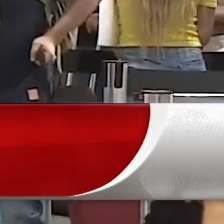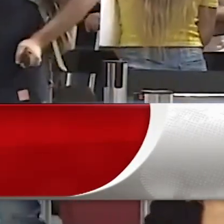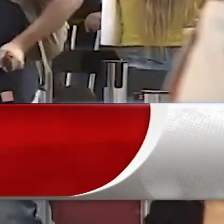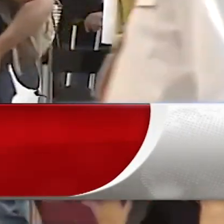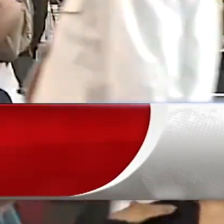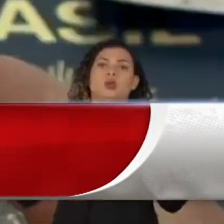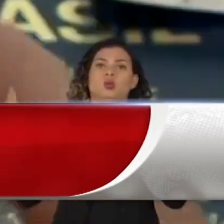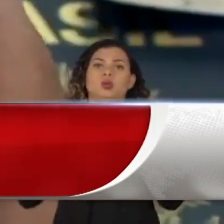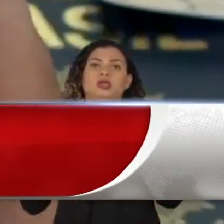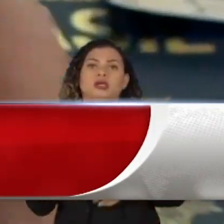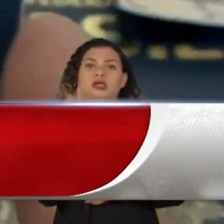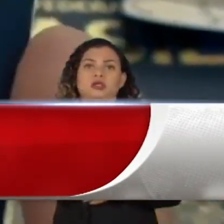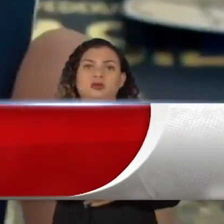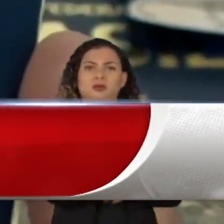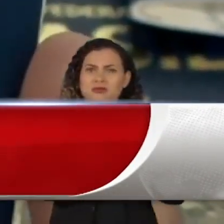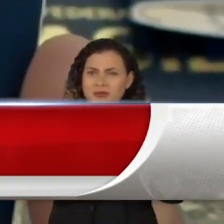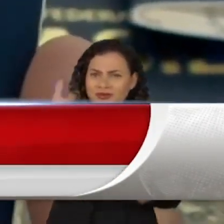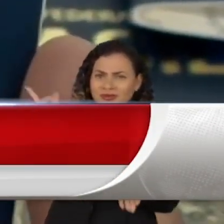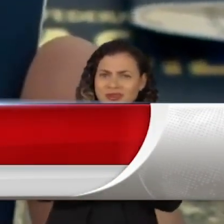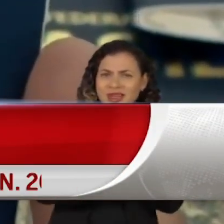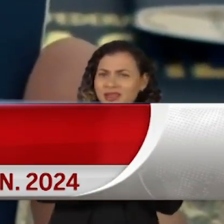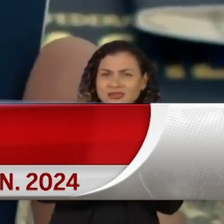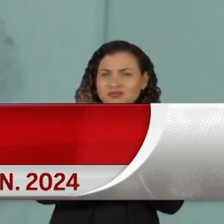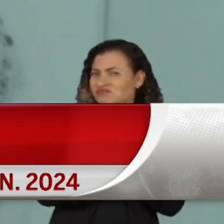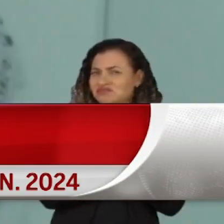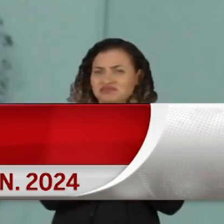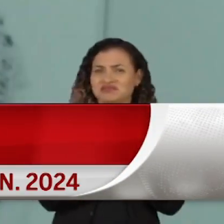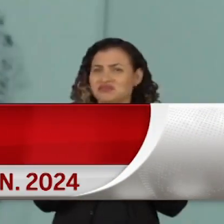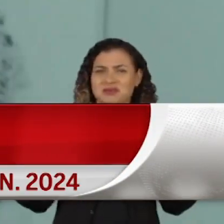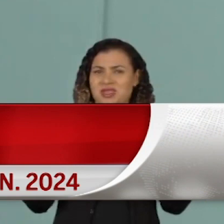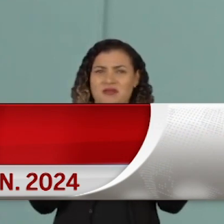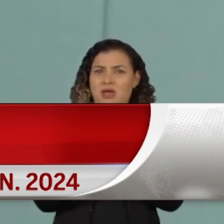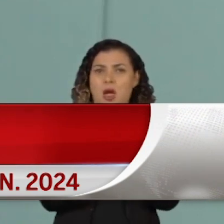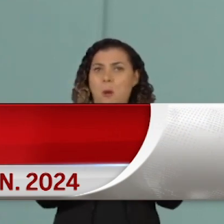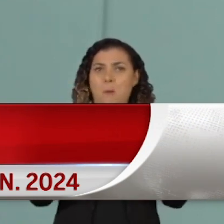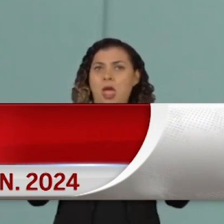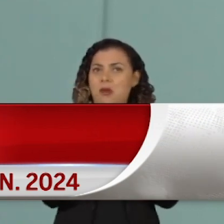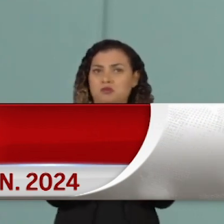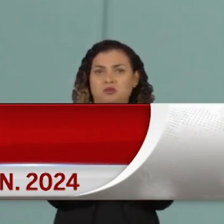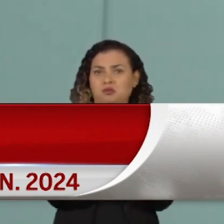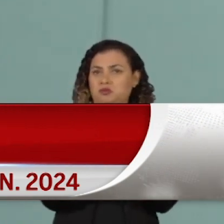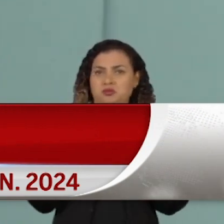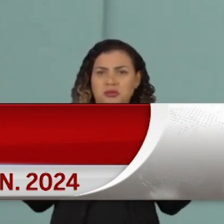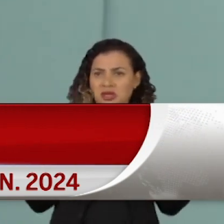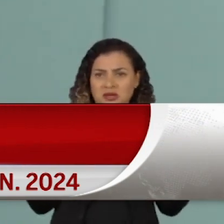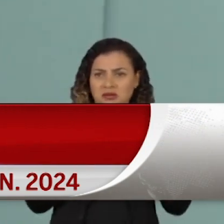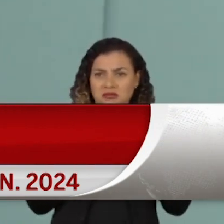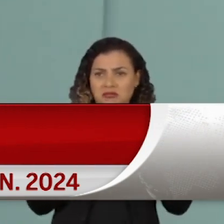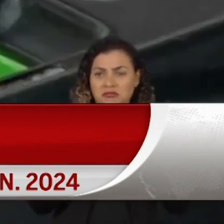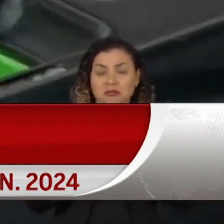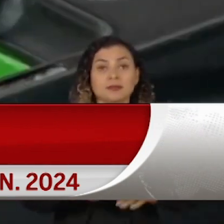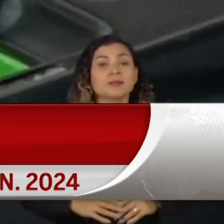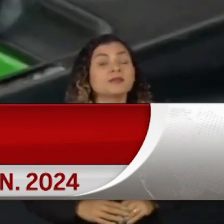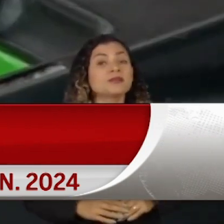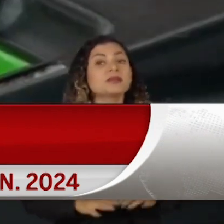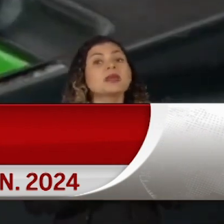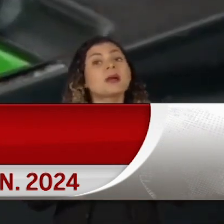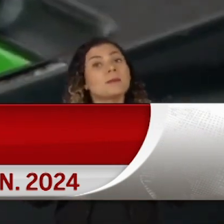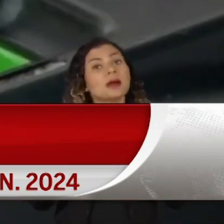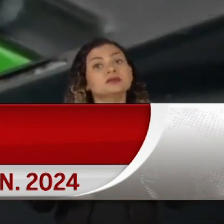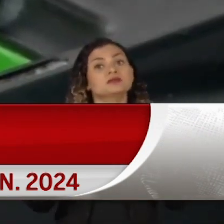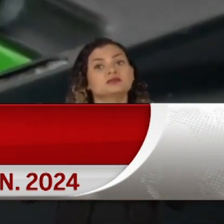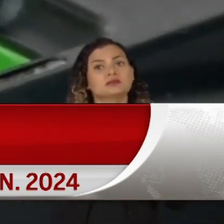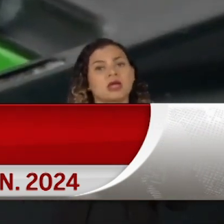o governo federal do Brasil adiou para 10 de janeiro do próximo ano retomada da cobrança de visto para turistas que chegam